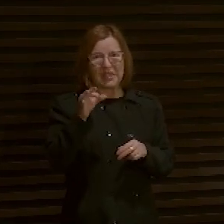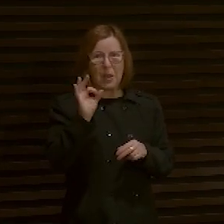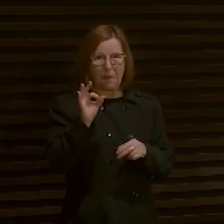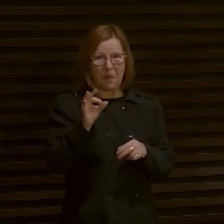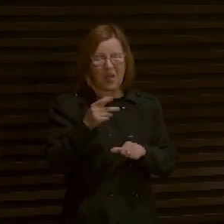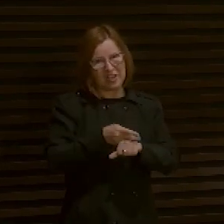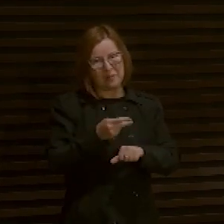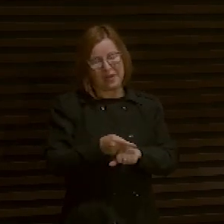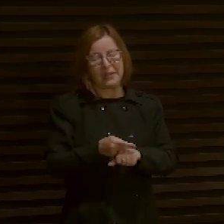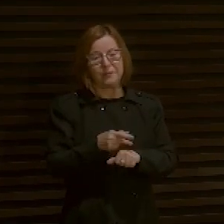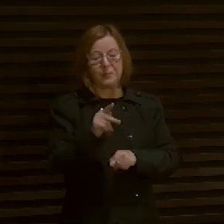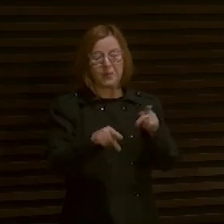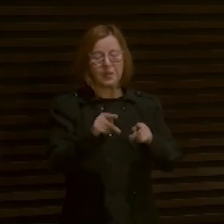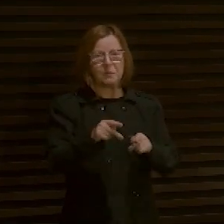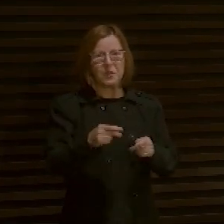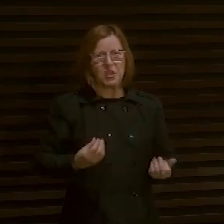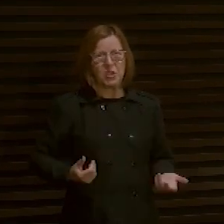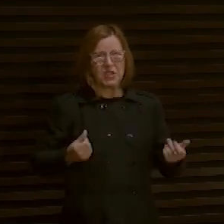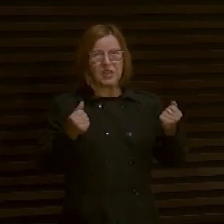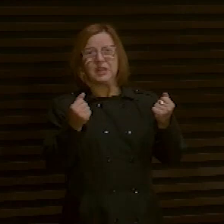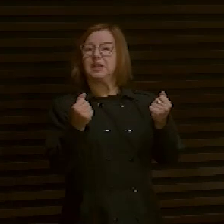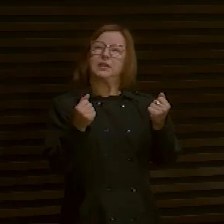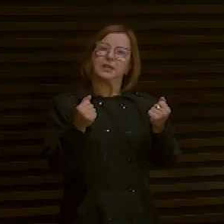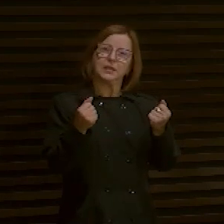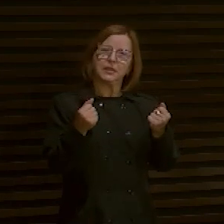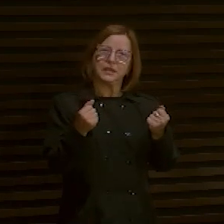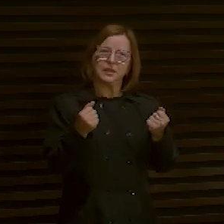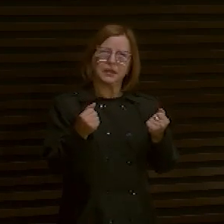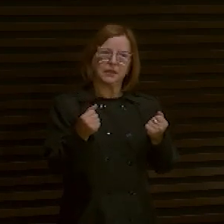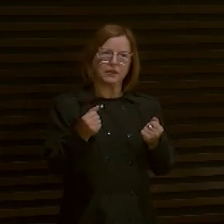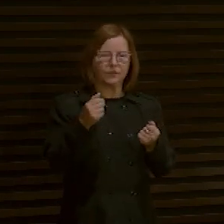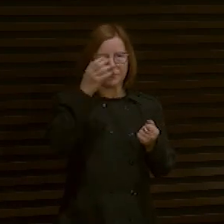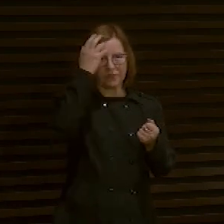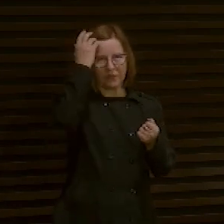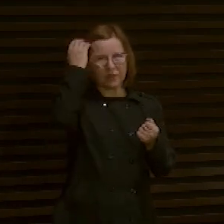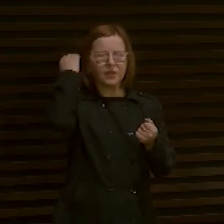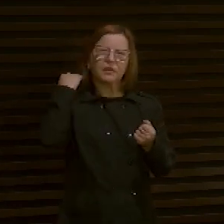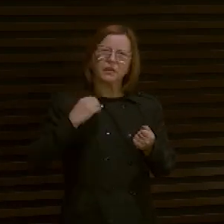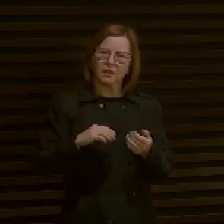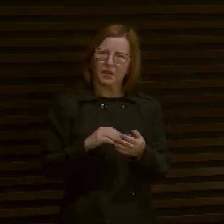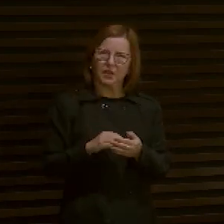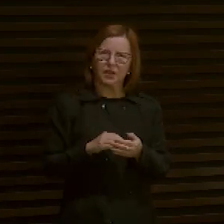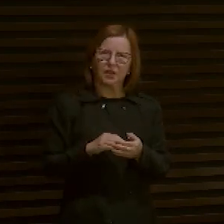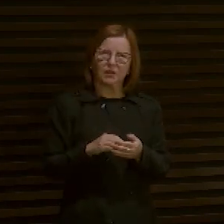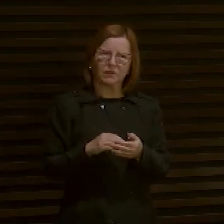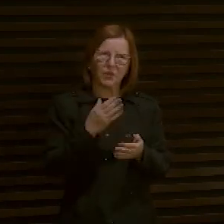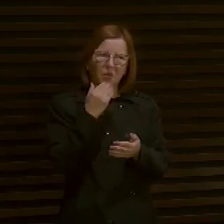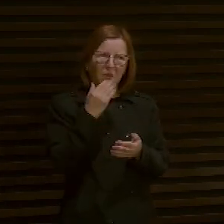daquela cidade estavam consumindo cabeça de jumento, um animal que era considerado impuro